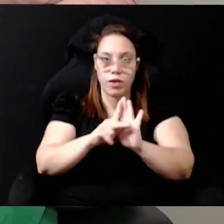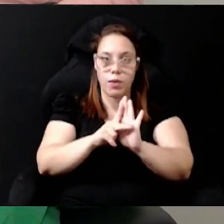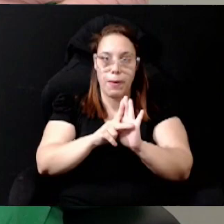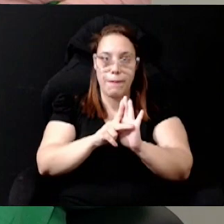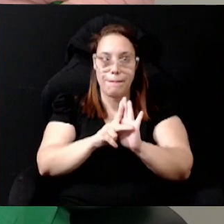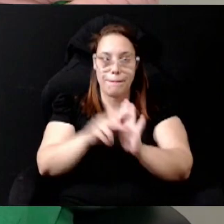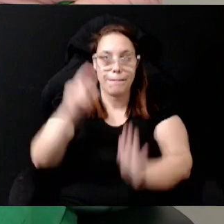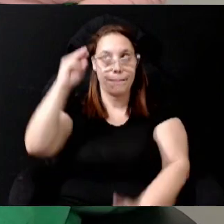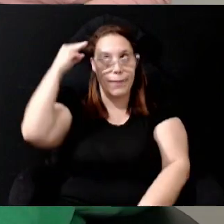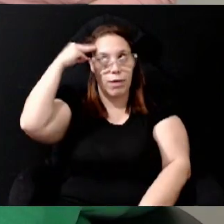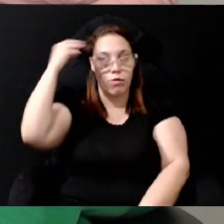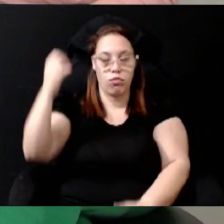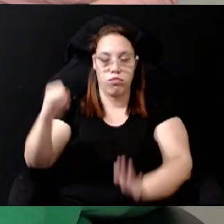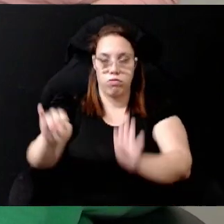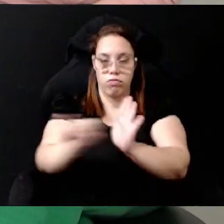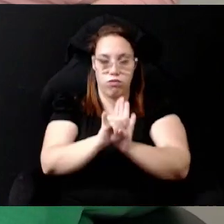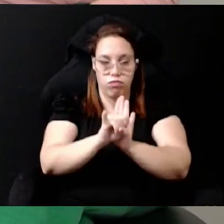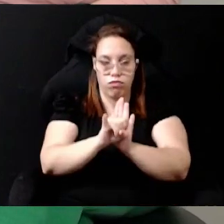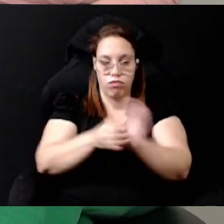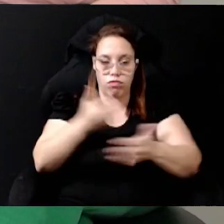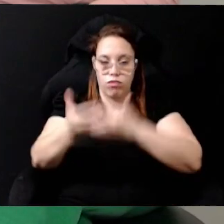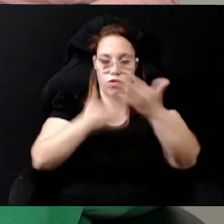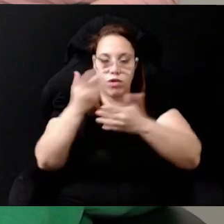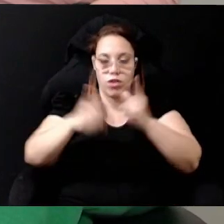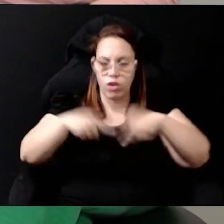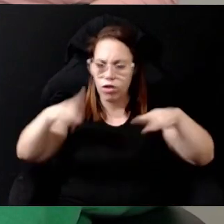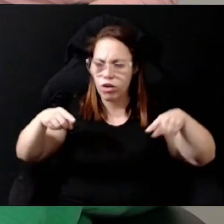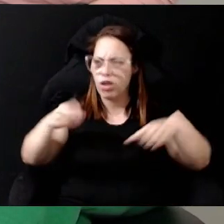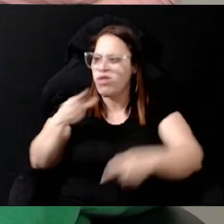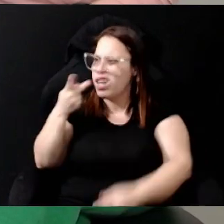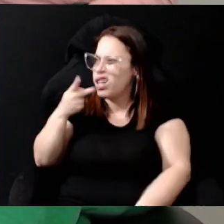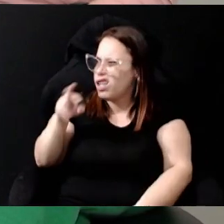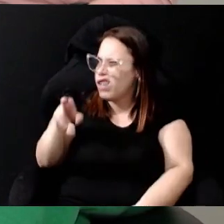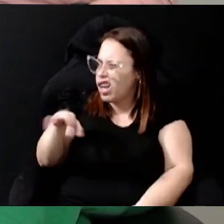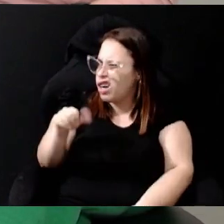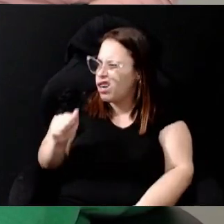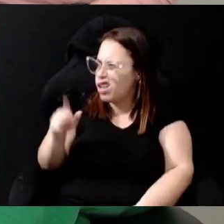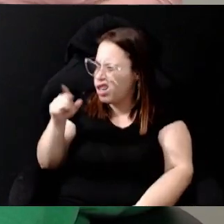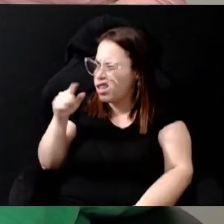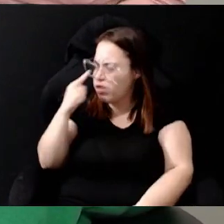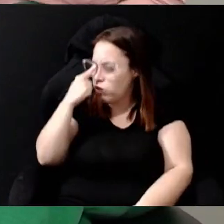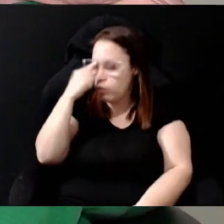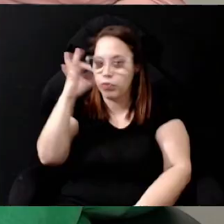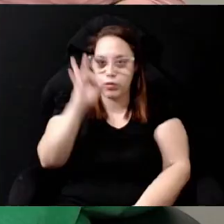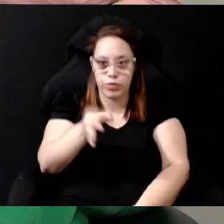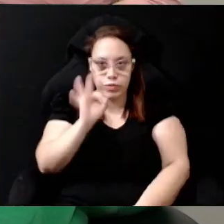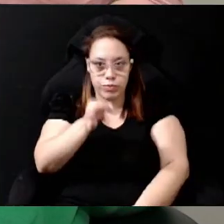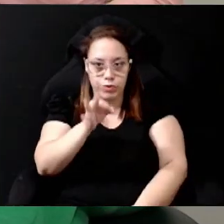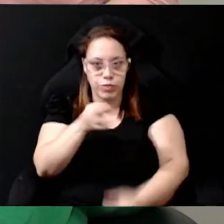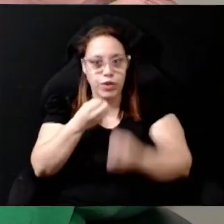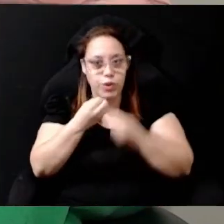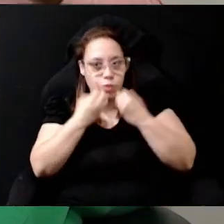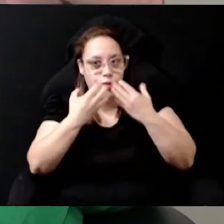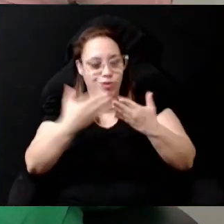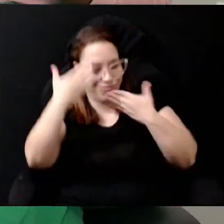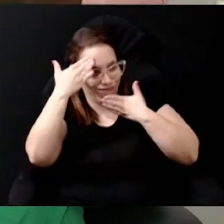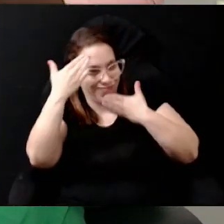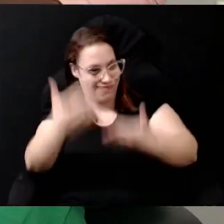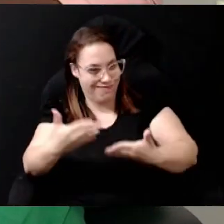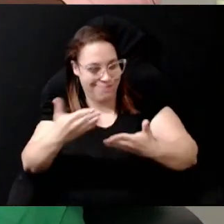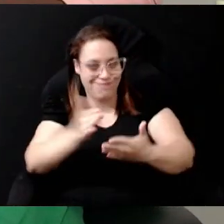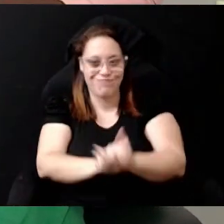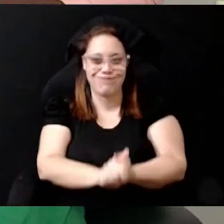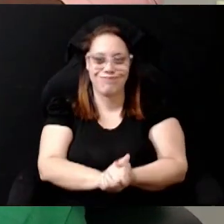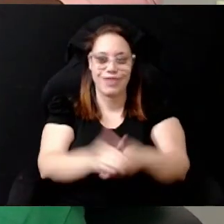programa Memória e Identidade e Promoção da Igualdade na Diversidade. Falei certo, Valéria? Tudo bem? Certinho, essa sigla enorme.